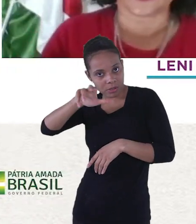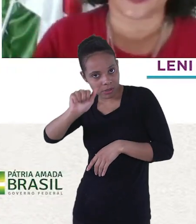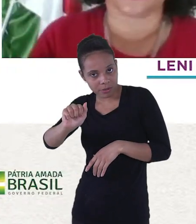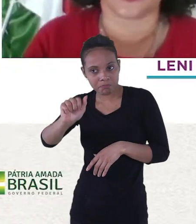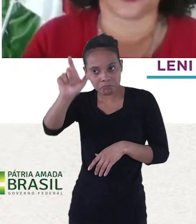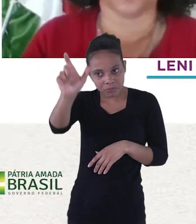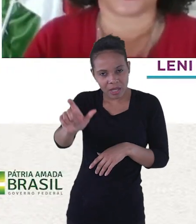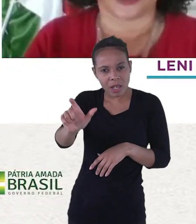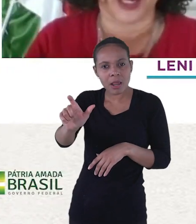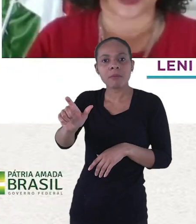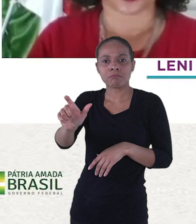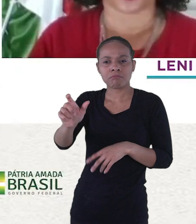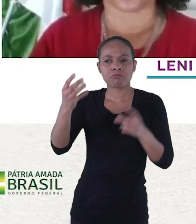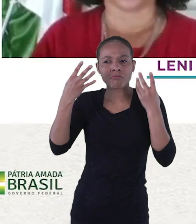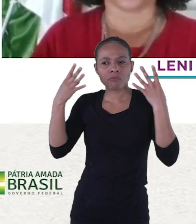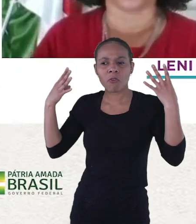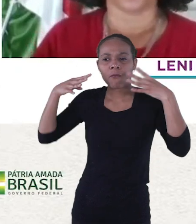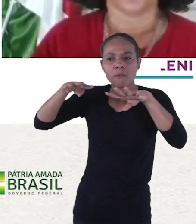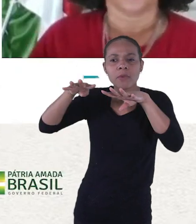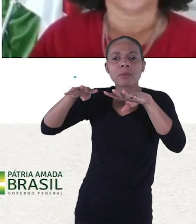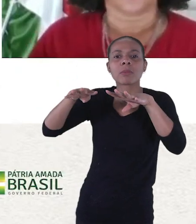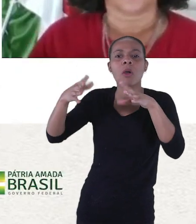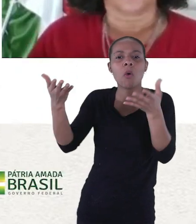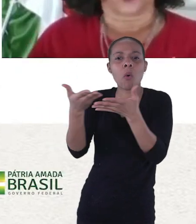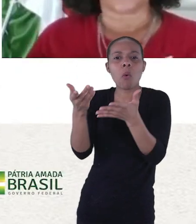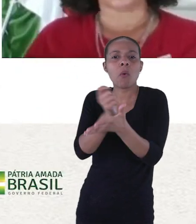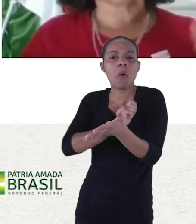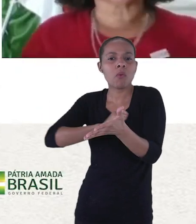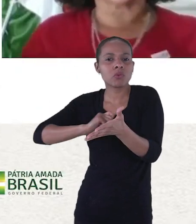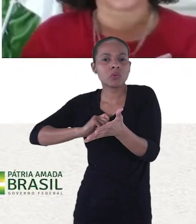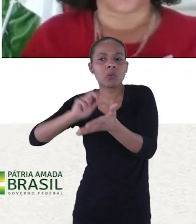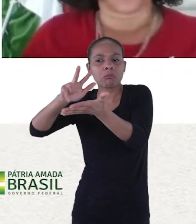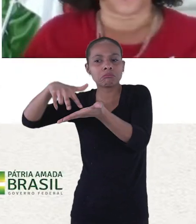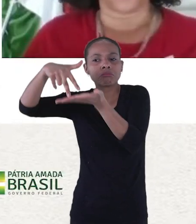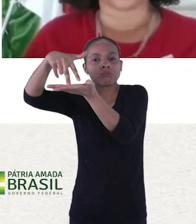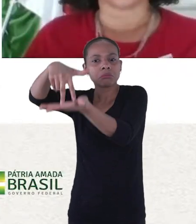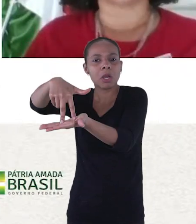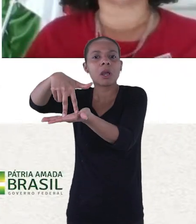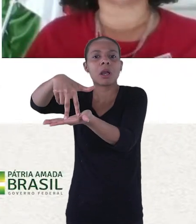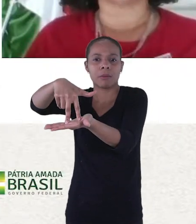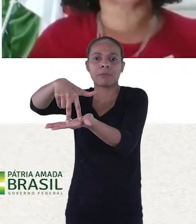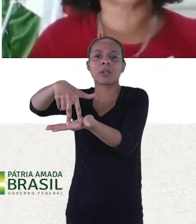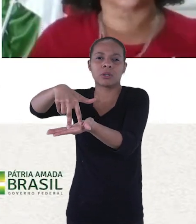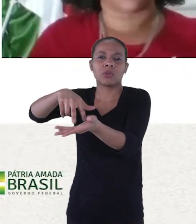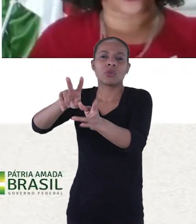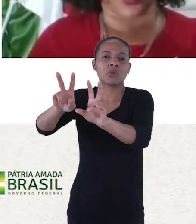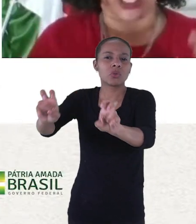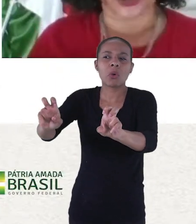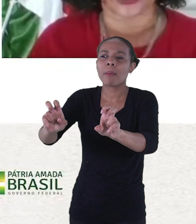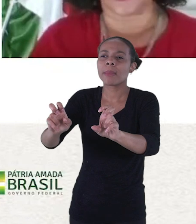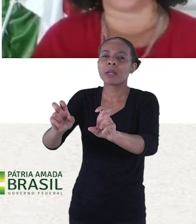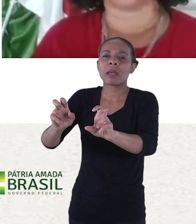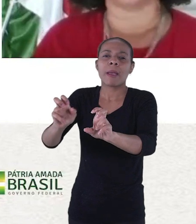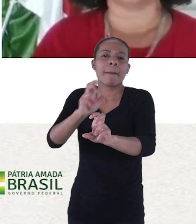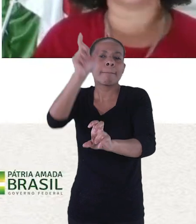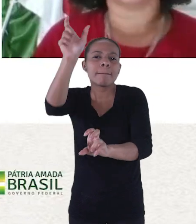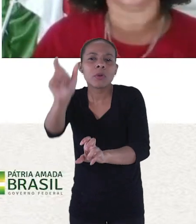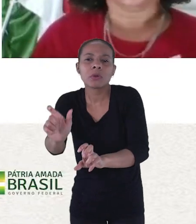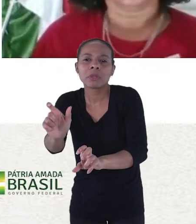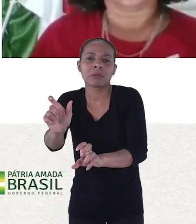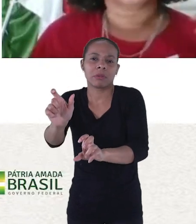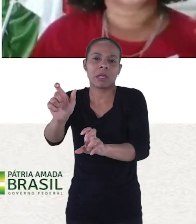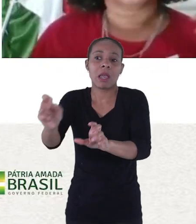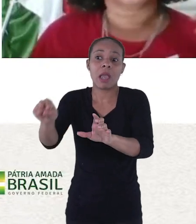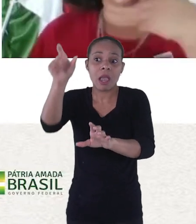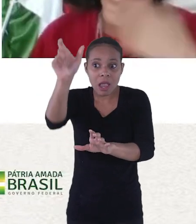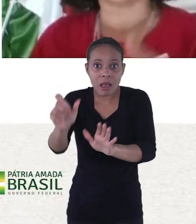escritora diferenciada no patamar que a gente colocou, né, na autenticidade da voz, na autenticidade da personagem que ela